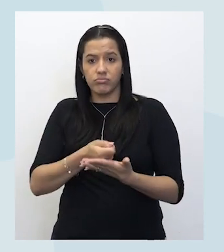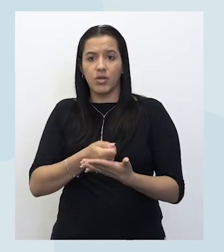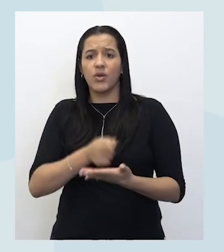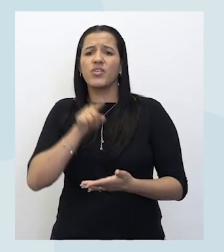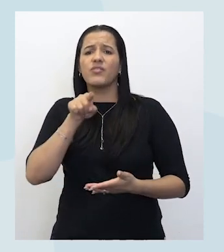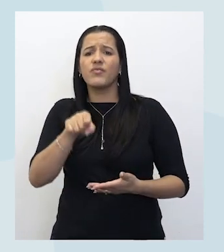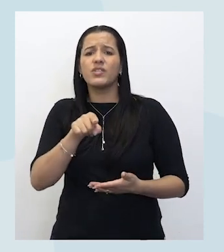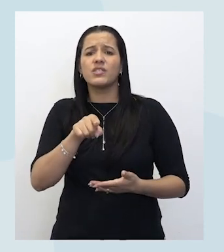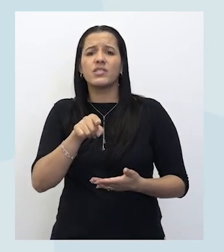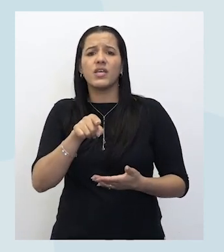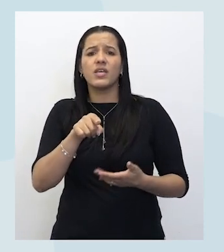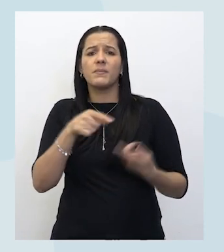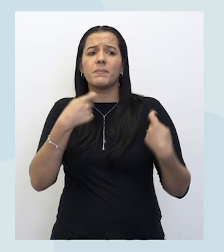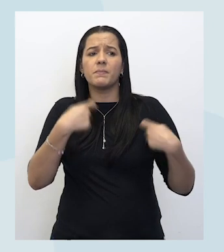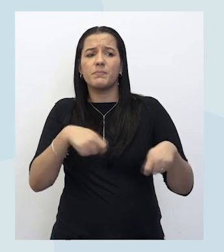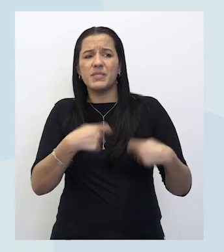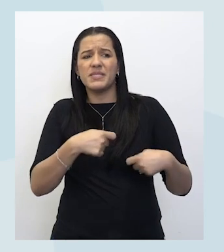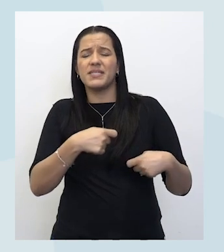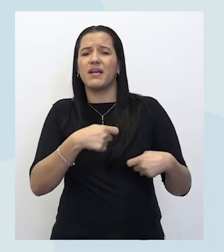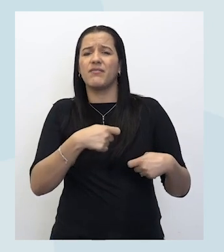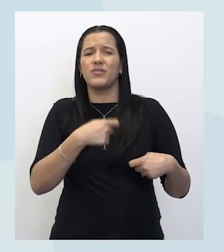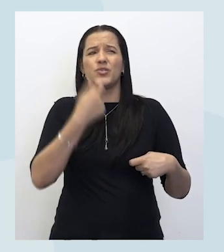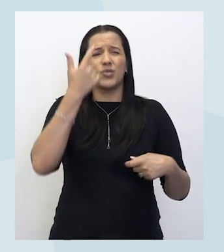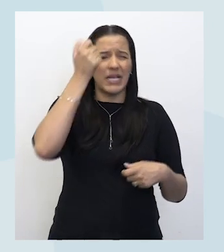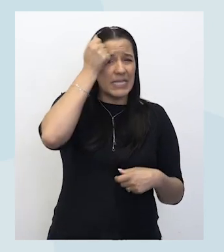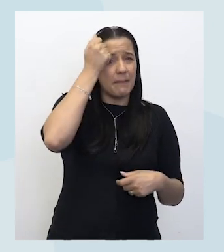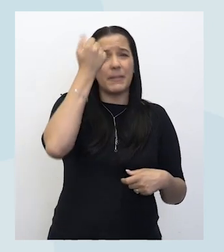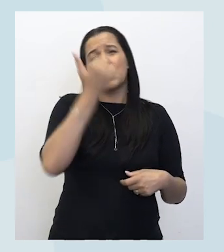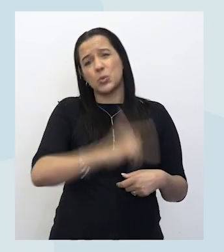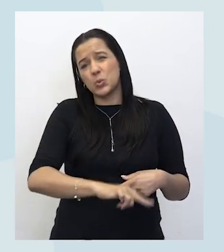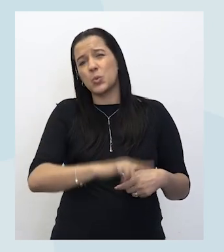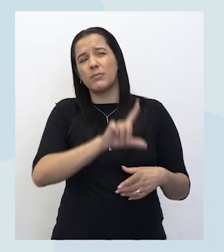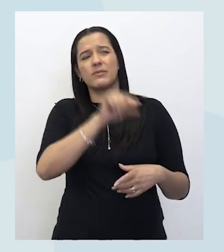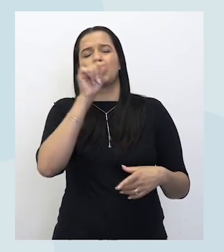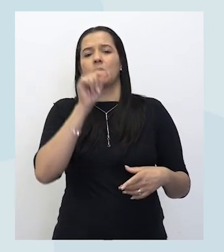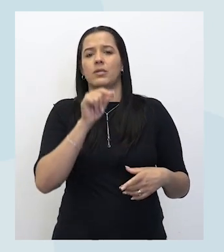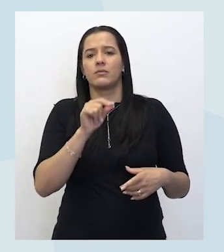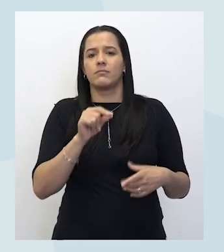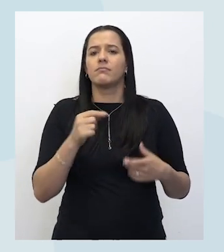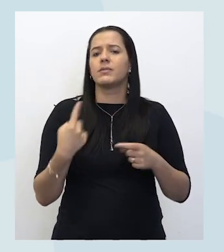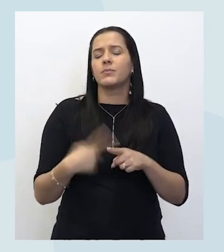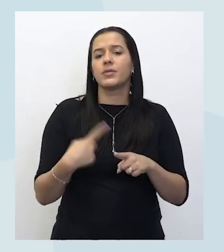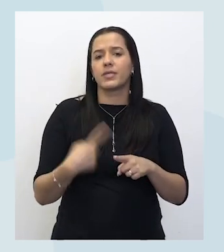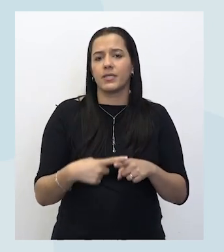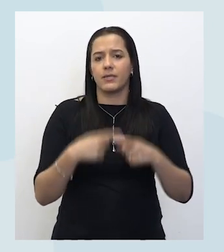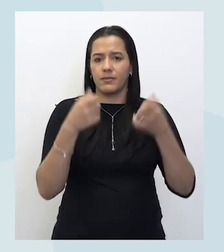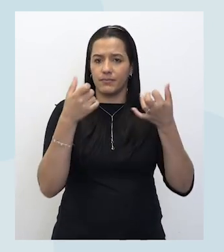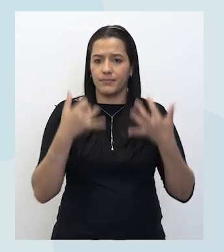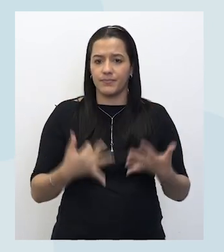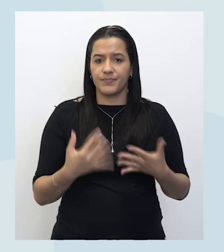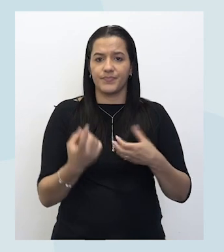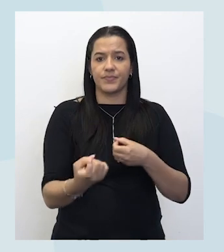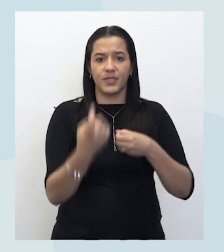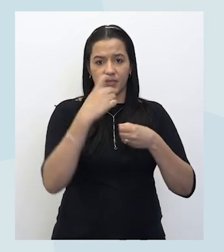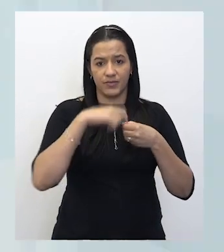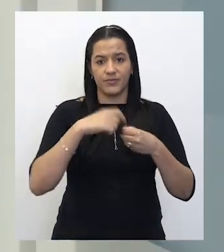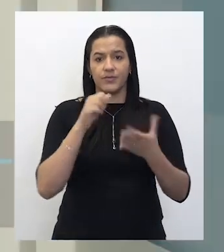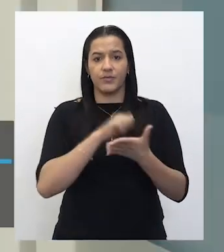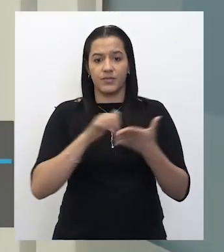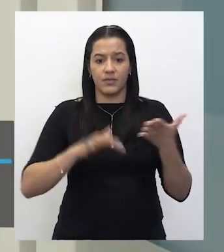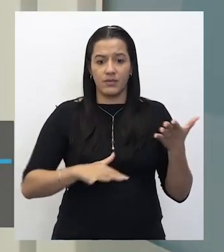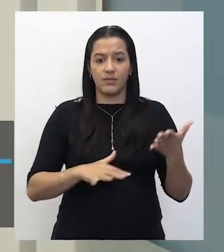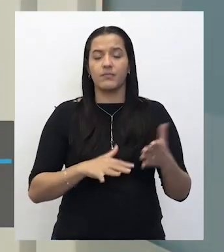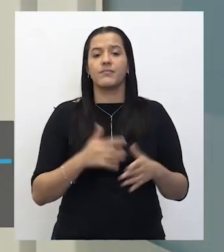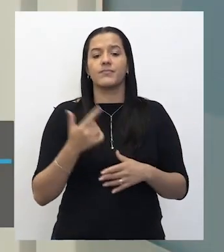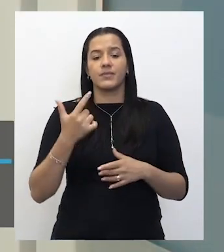alguma que você gostaria de ter uma segunda chance? E por quê? Na retomada da aula, a gente volta a essa atividade